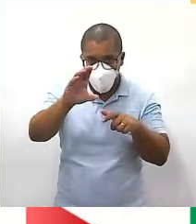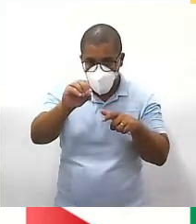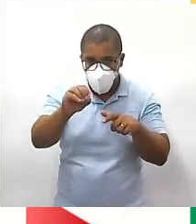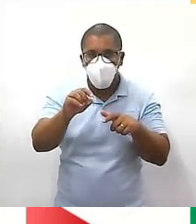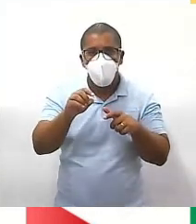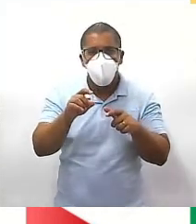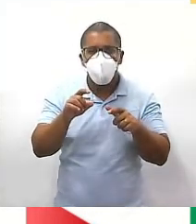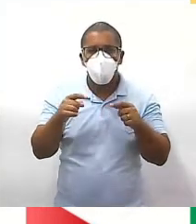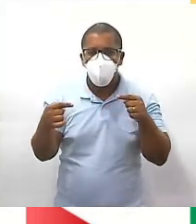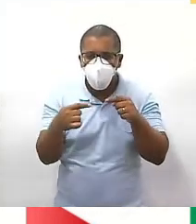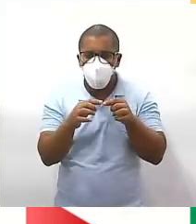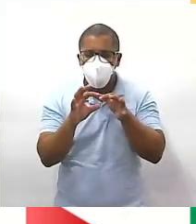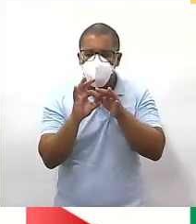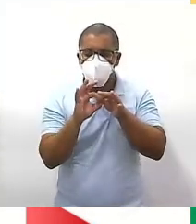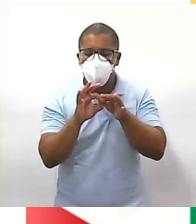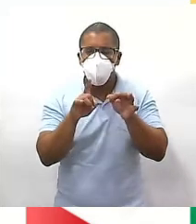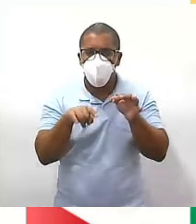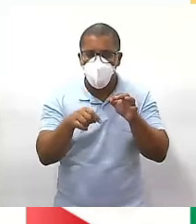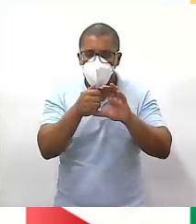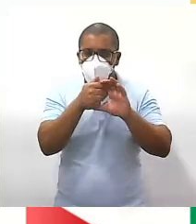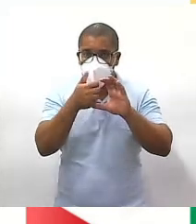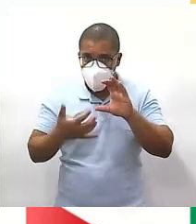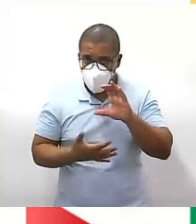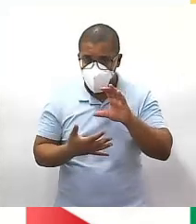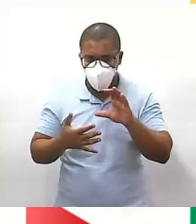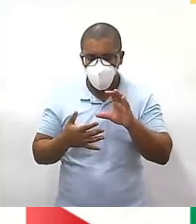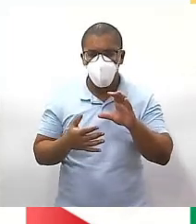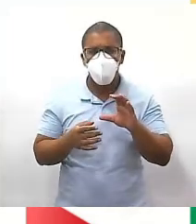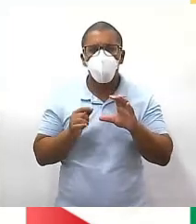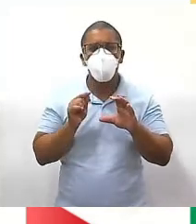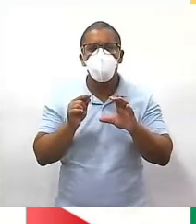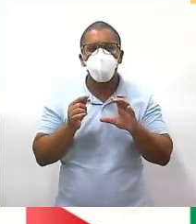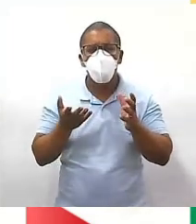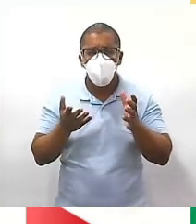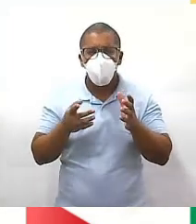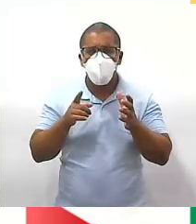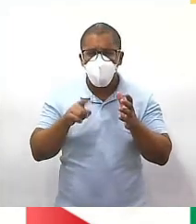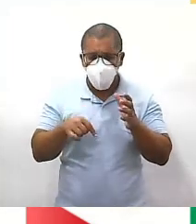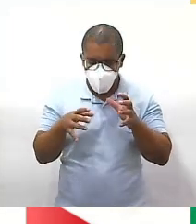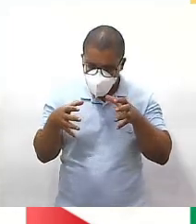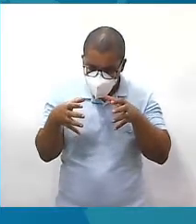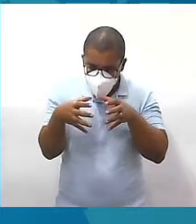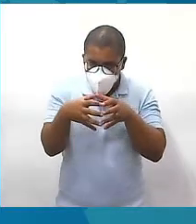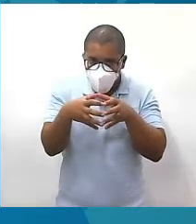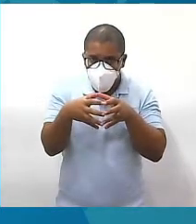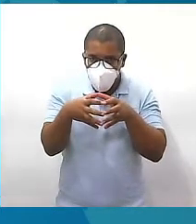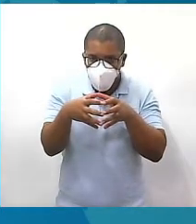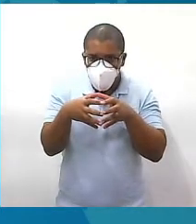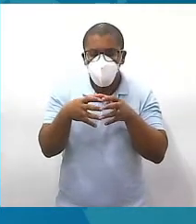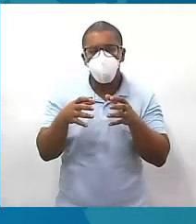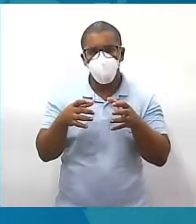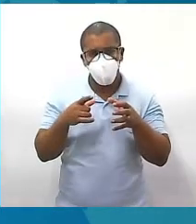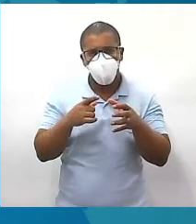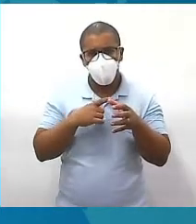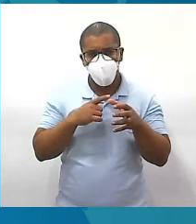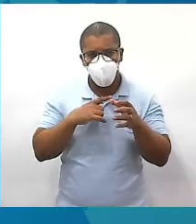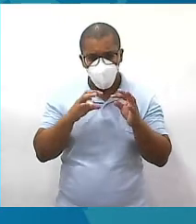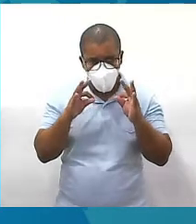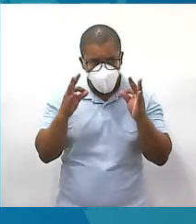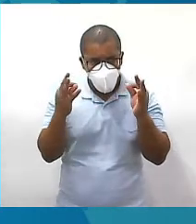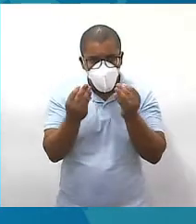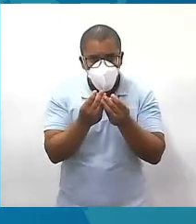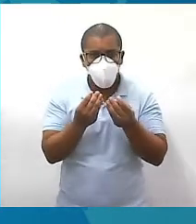sempre ligado a uma propriedade. Uma propriedade, ou seja, é o conjunto de todos